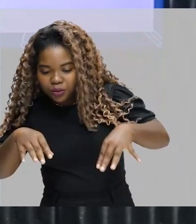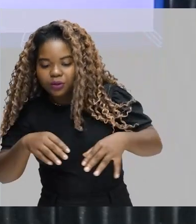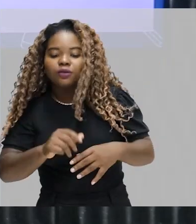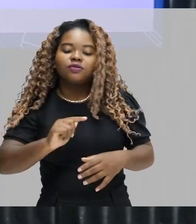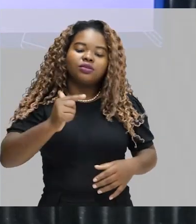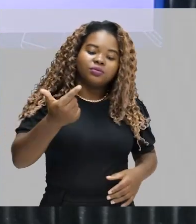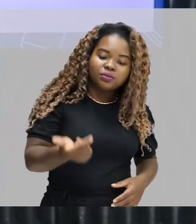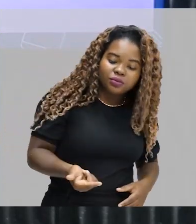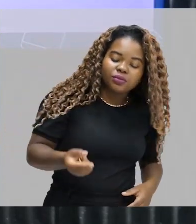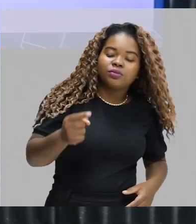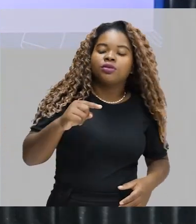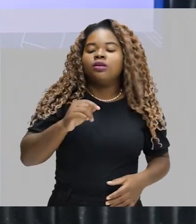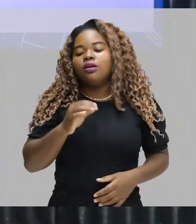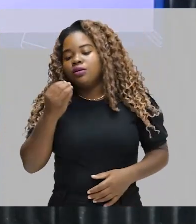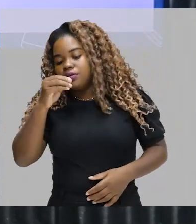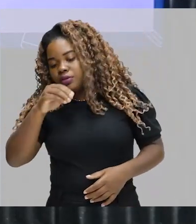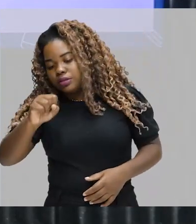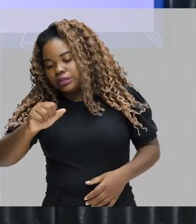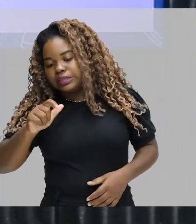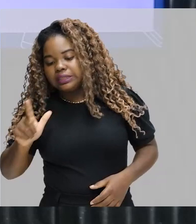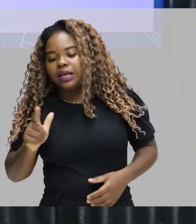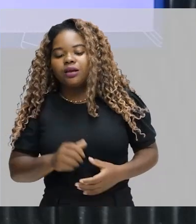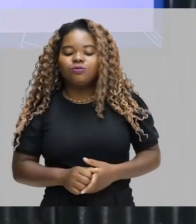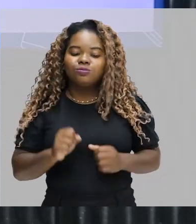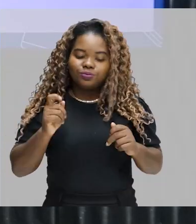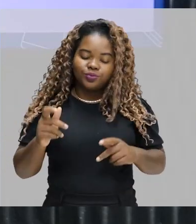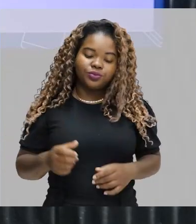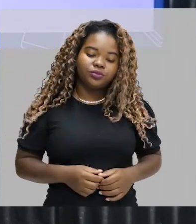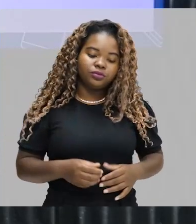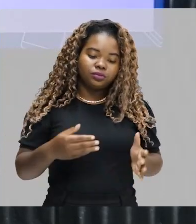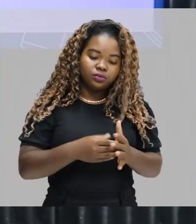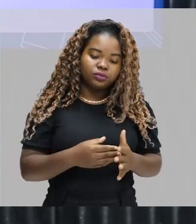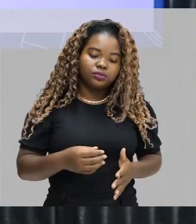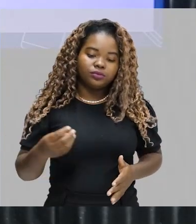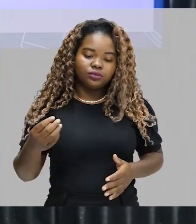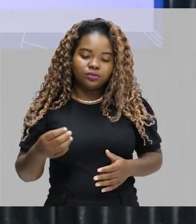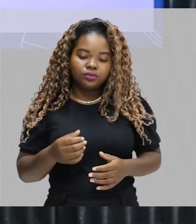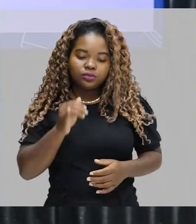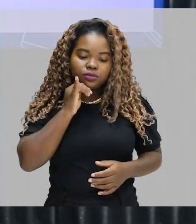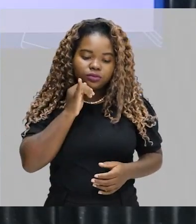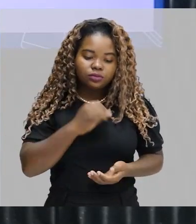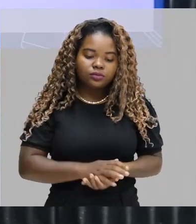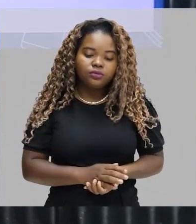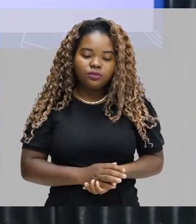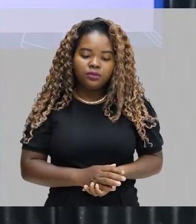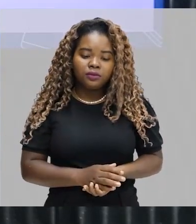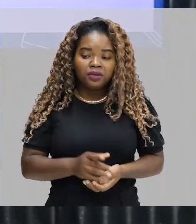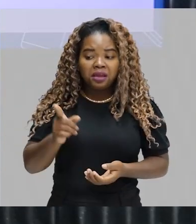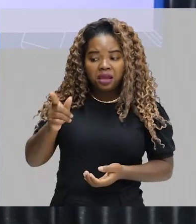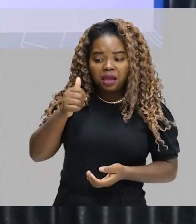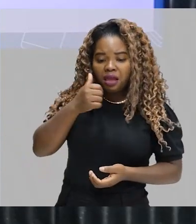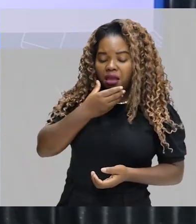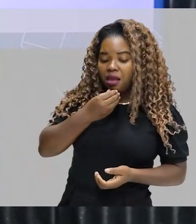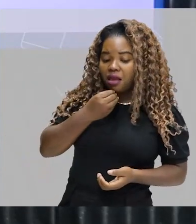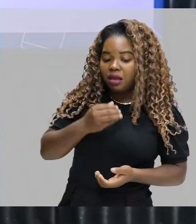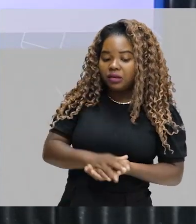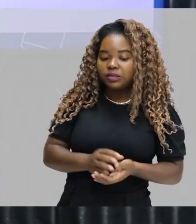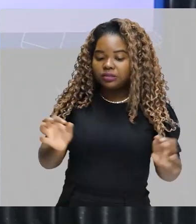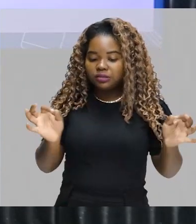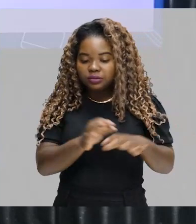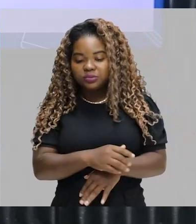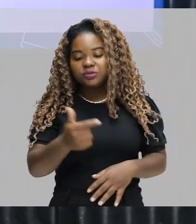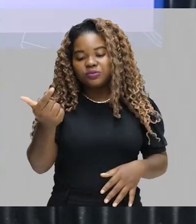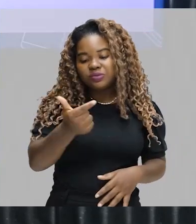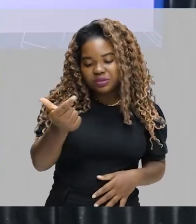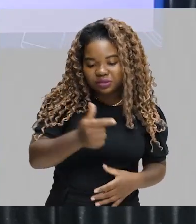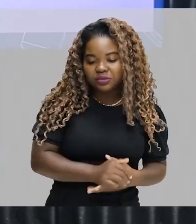finished second in the race. Ele terminou em segundo lugar na corrida. Então, se vocês prestaram atenção, vocês